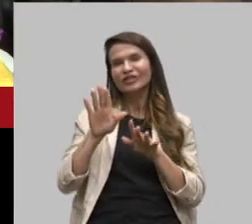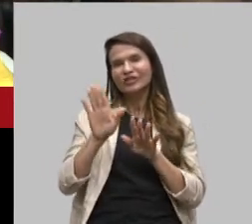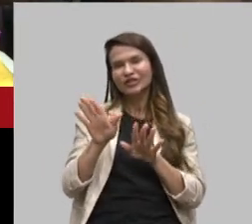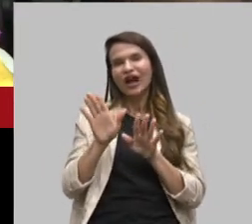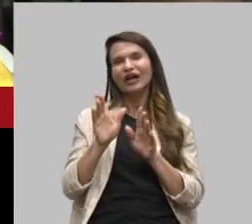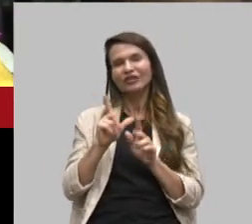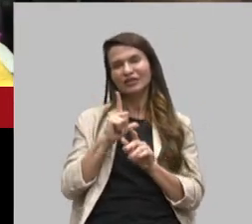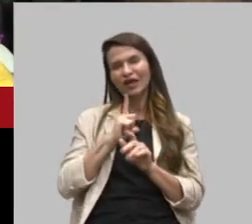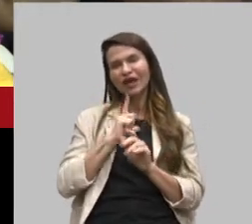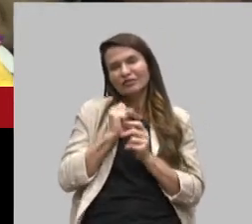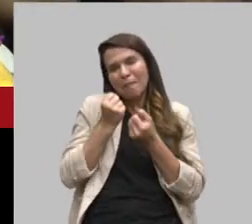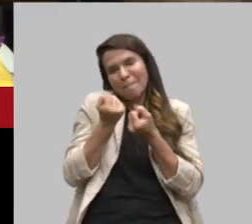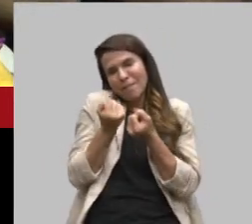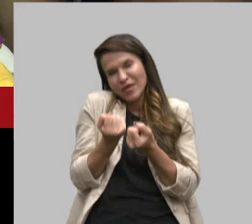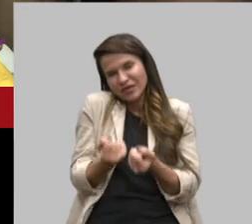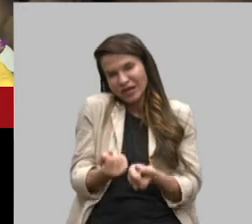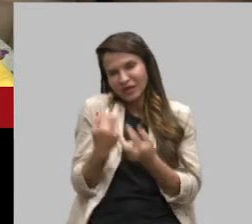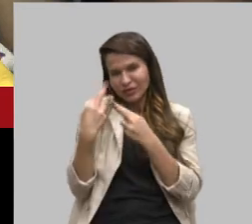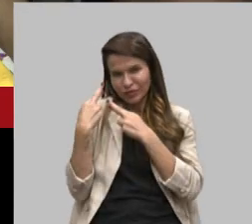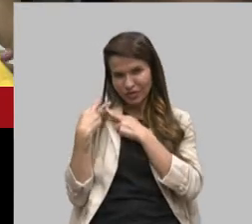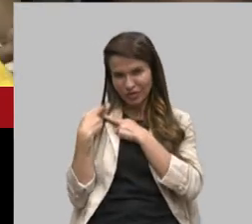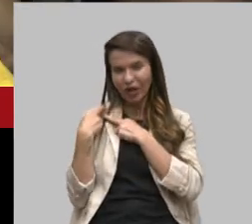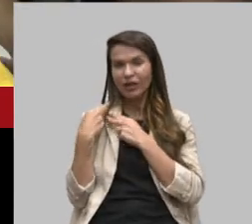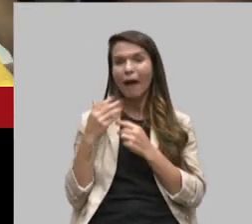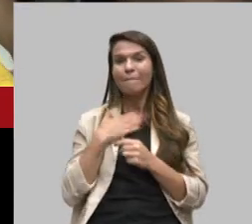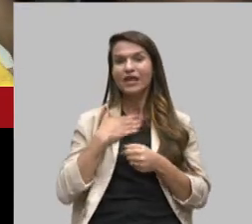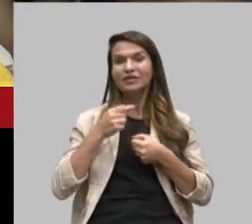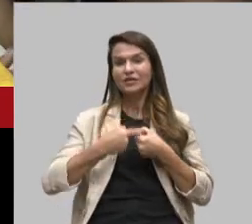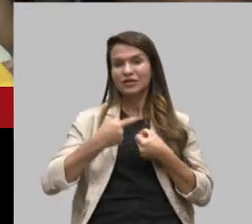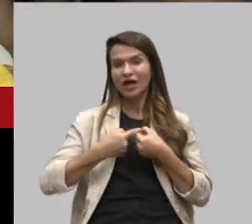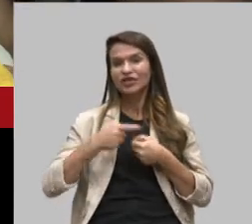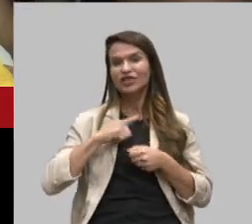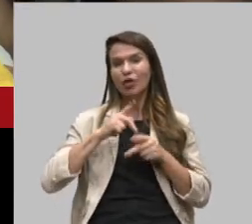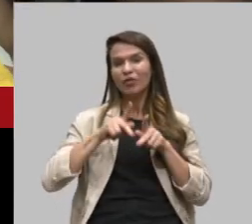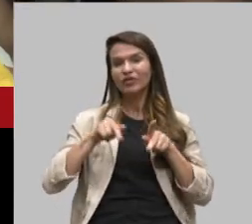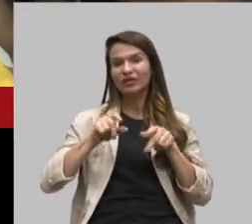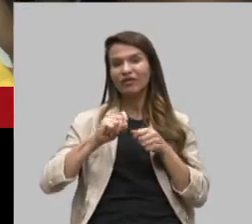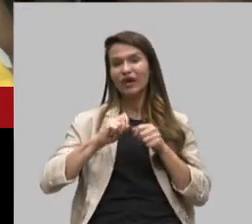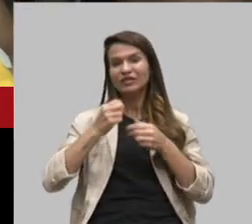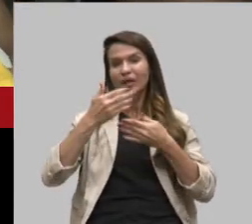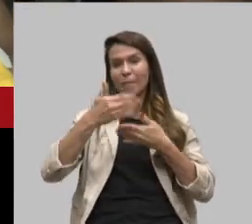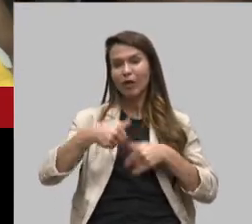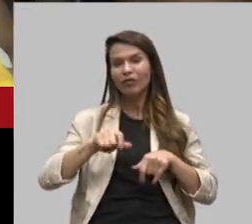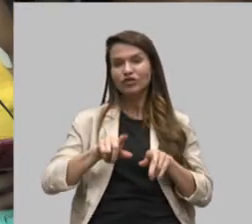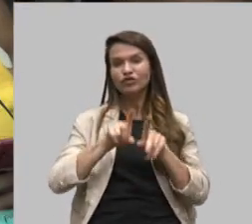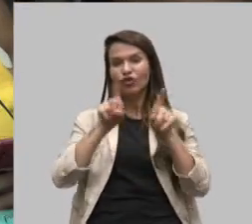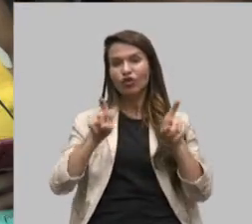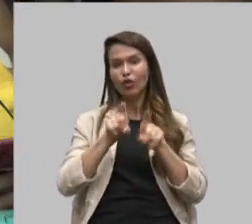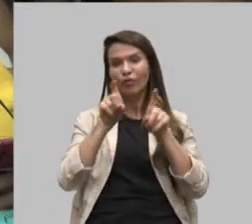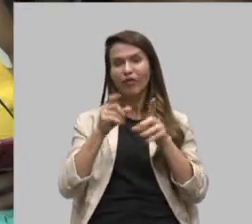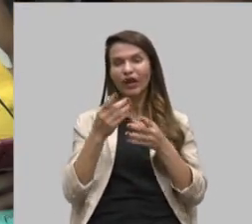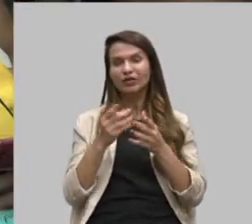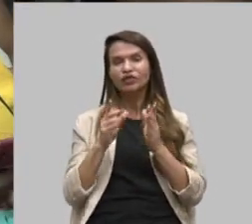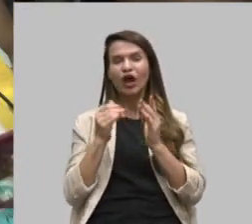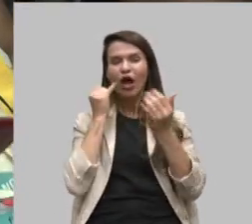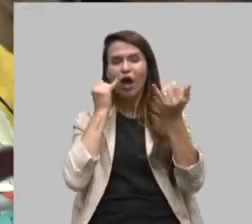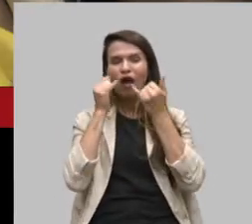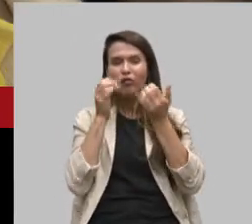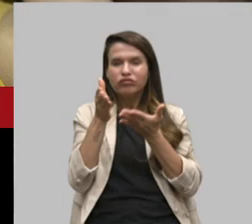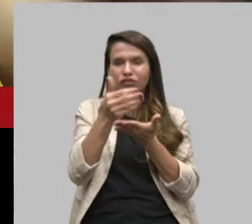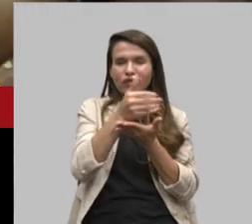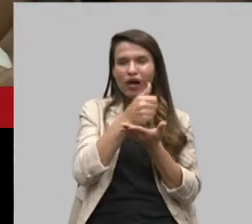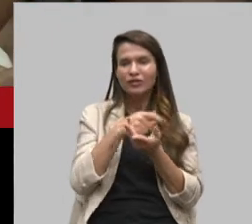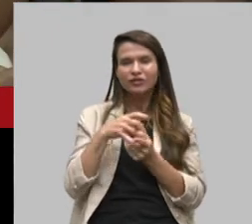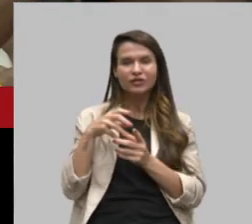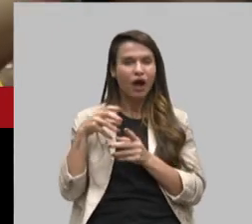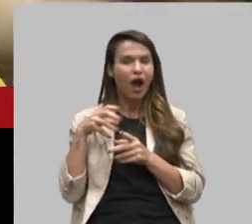vamos dizer assim na minha cidade tem um professor que ele faz as provas no computador e vai direto pro banco de dados isso agiliza um tempo